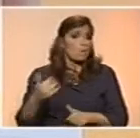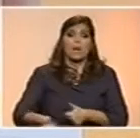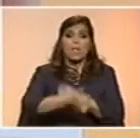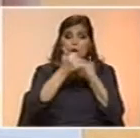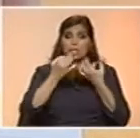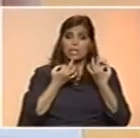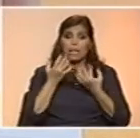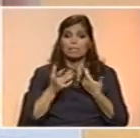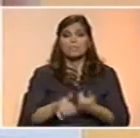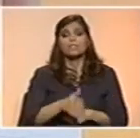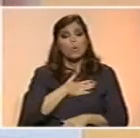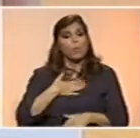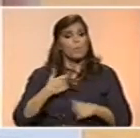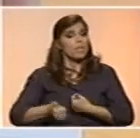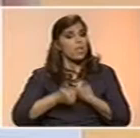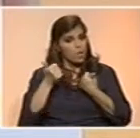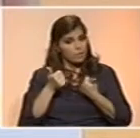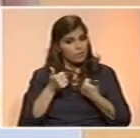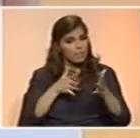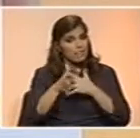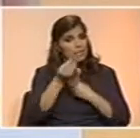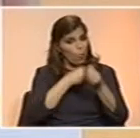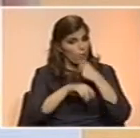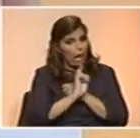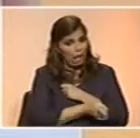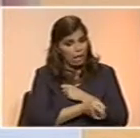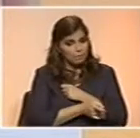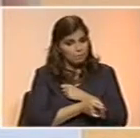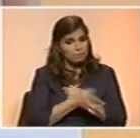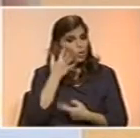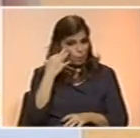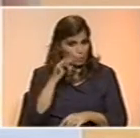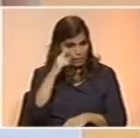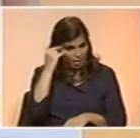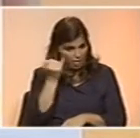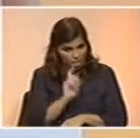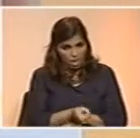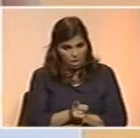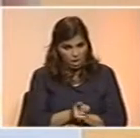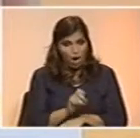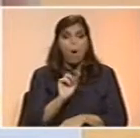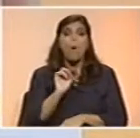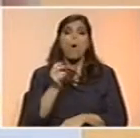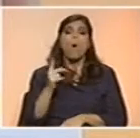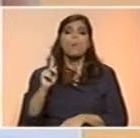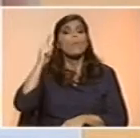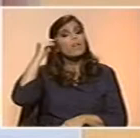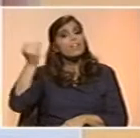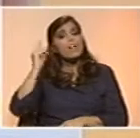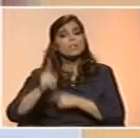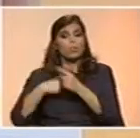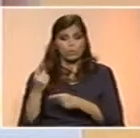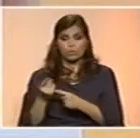da sua saúde, usando uma alimentação destas. É essa geralmente a convicção que passa mais, ou há outras que podem também enquadrar as